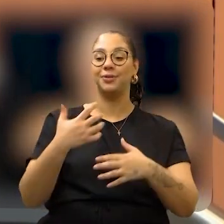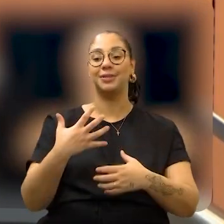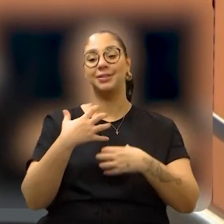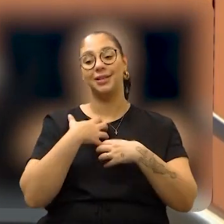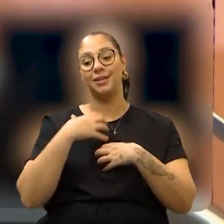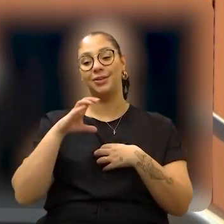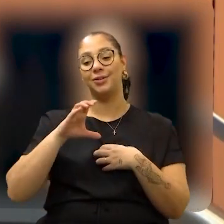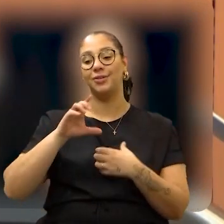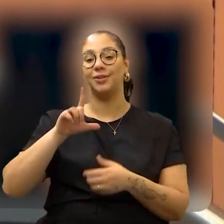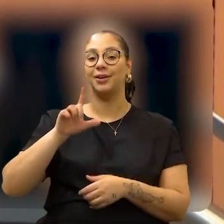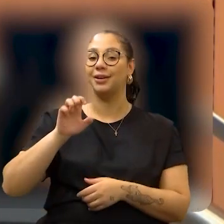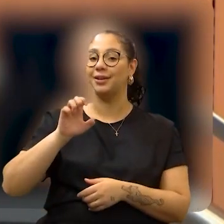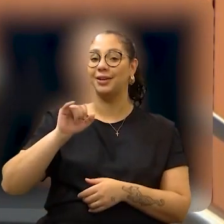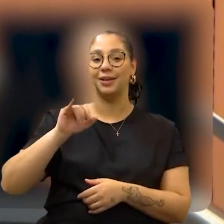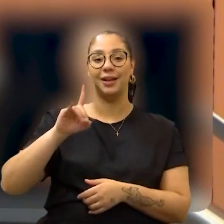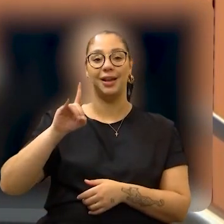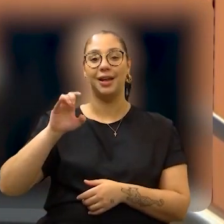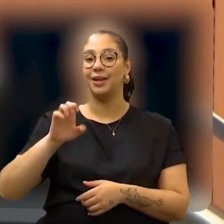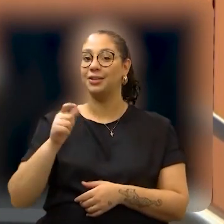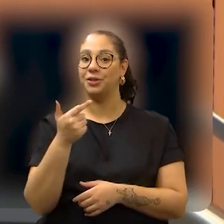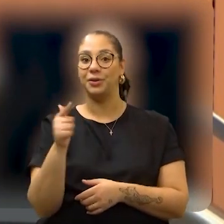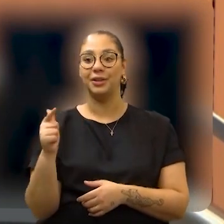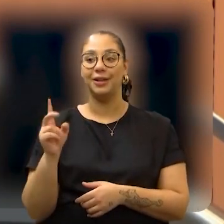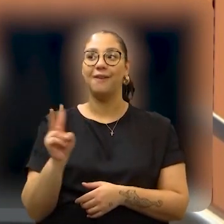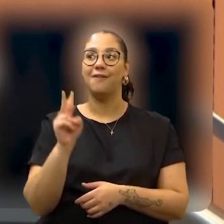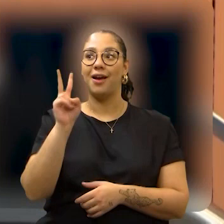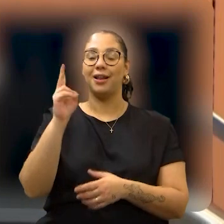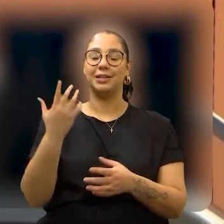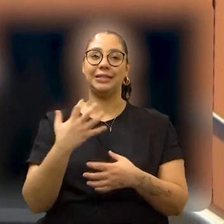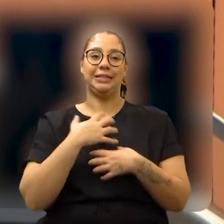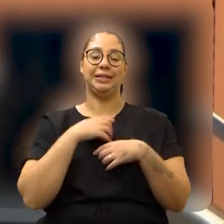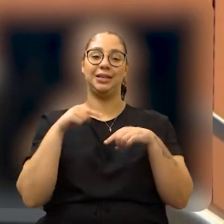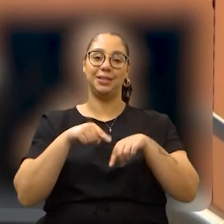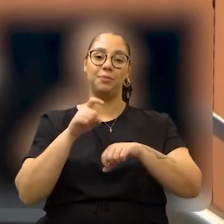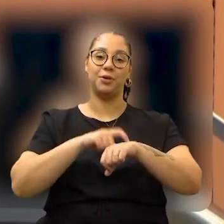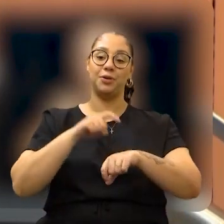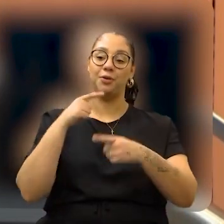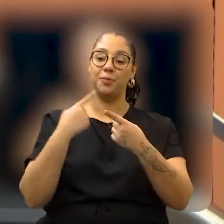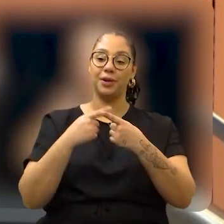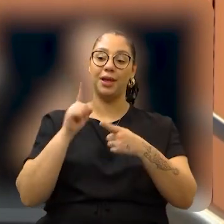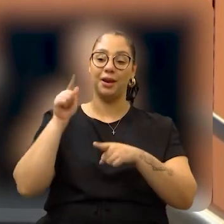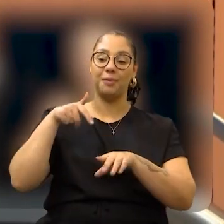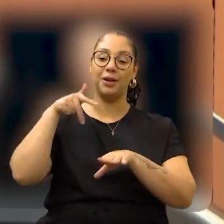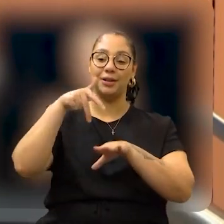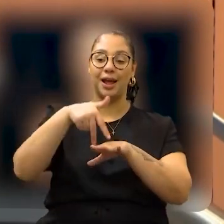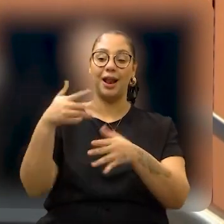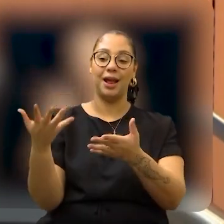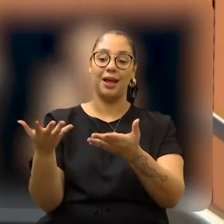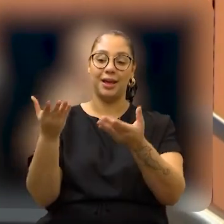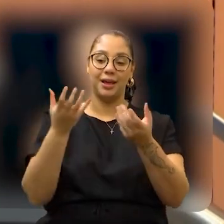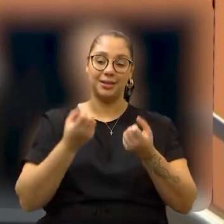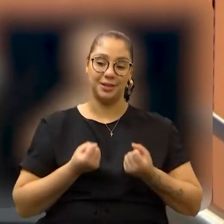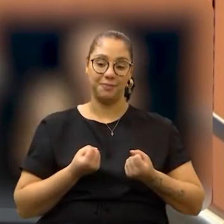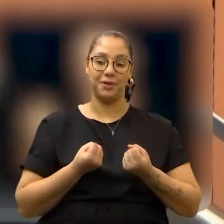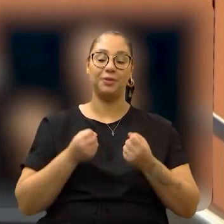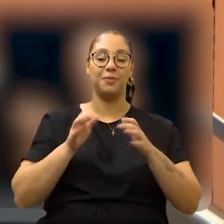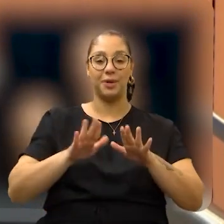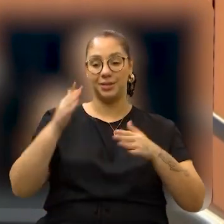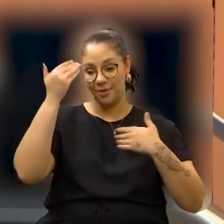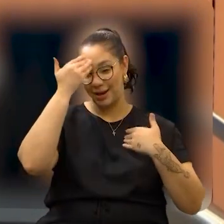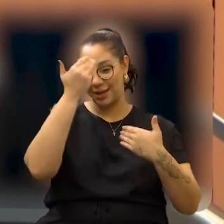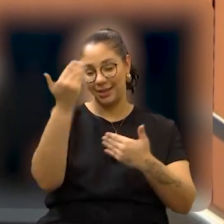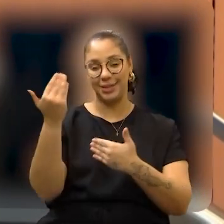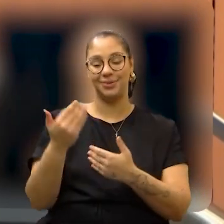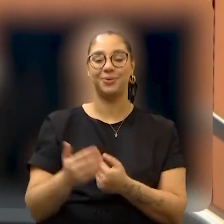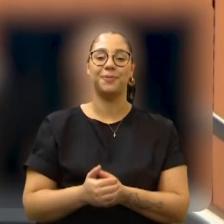eu sinto muito que a Cleide não tenha valorizado esse momento, que era para ela estar aqui para receber essa medalha, né? Então,